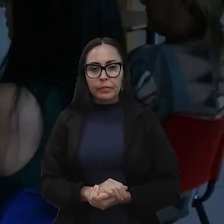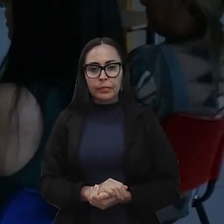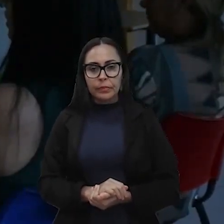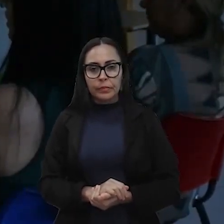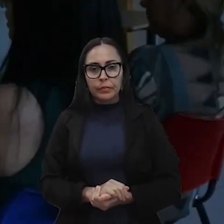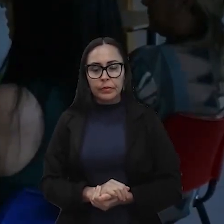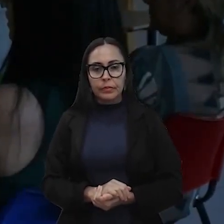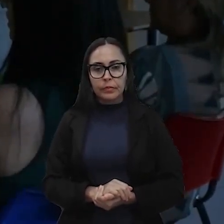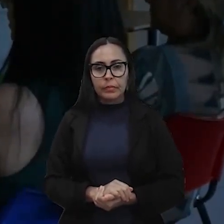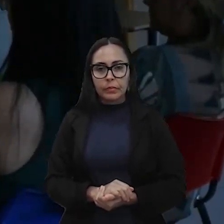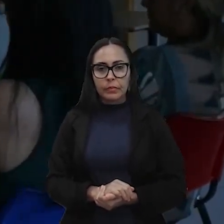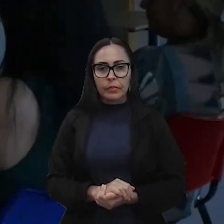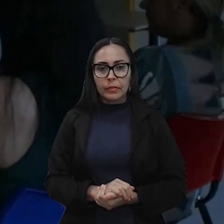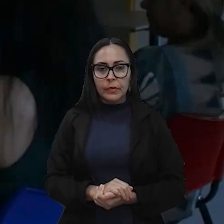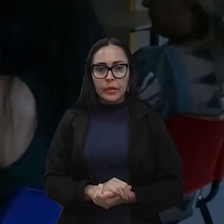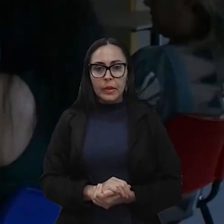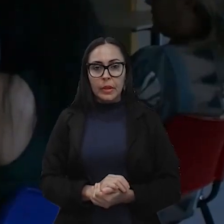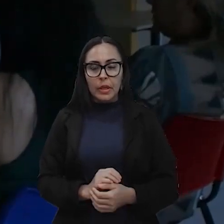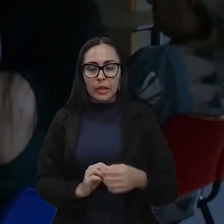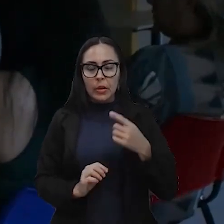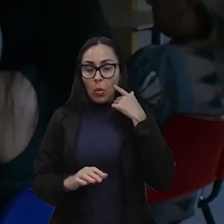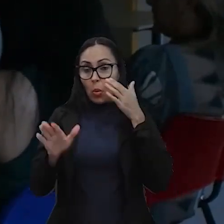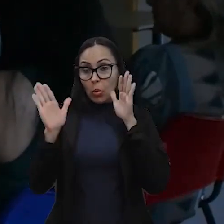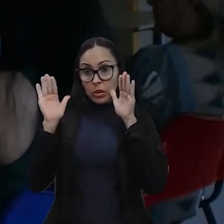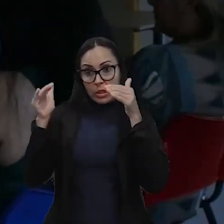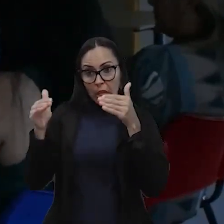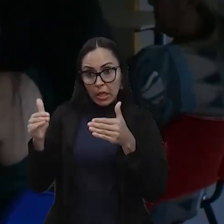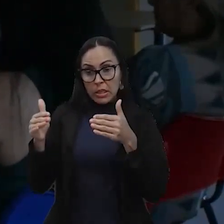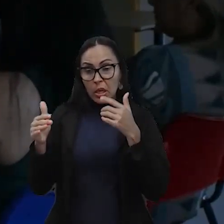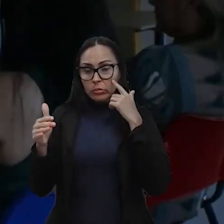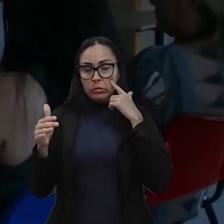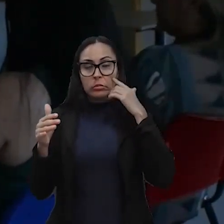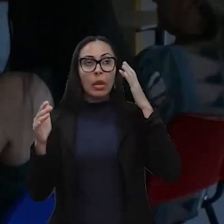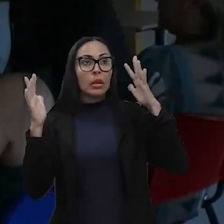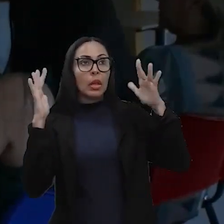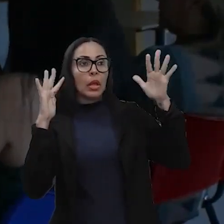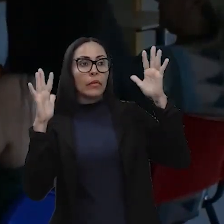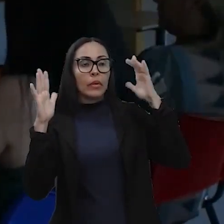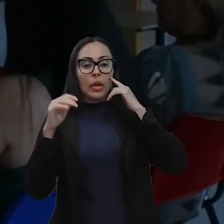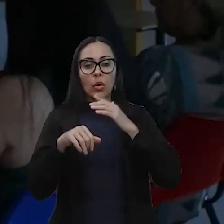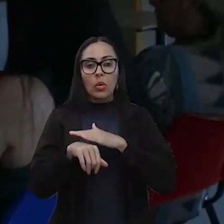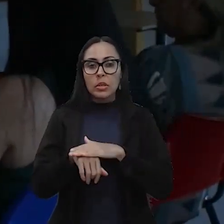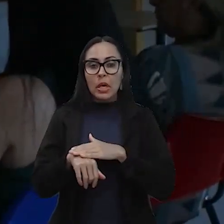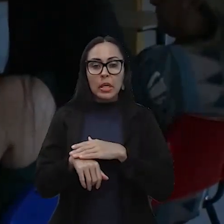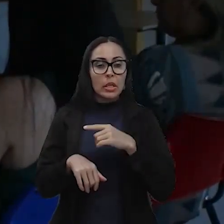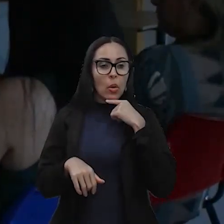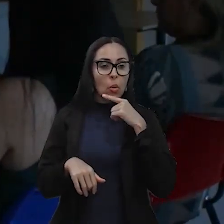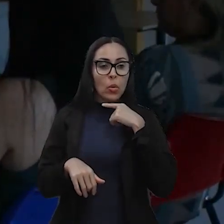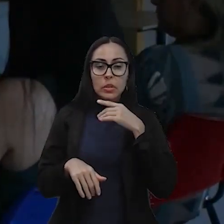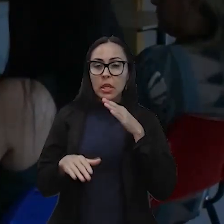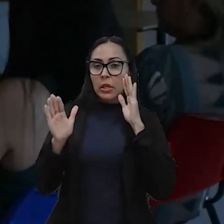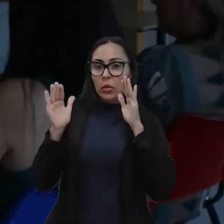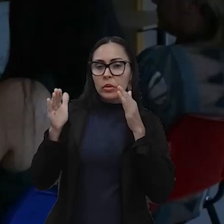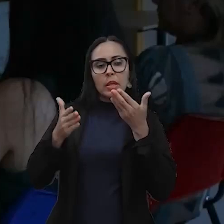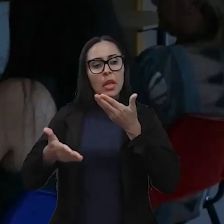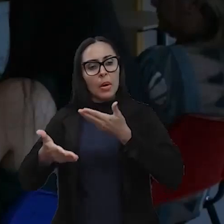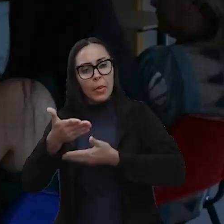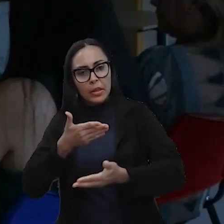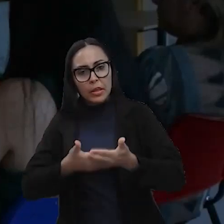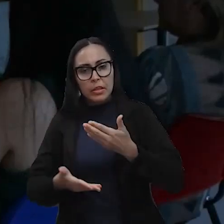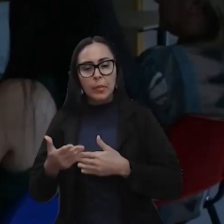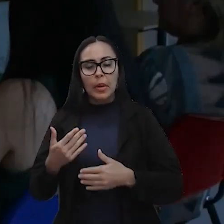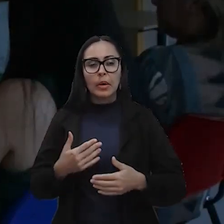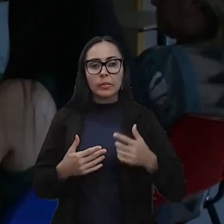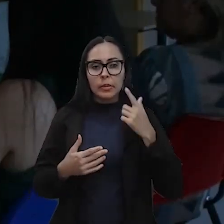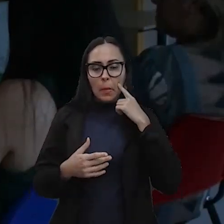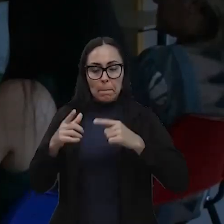Déficit de concentração. Você está conversando com alguém e não consegue nem se concentrar. Até no preparo de uma aula, de um material, você não consegue mais ter